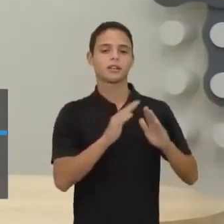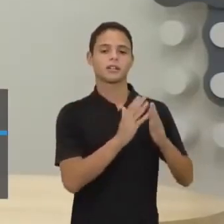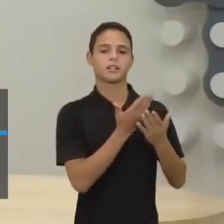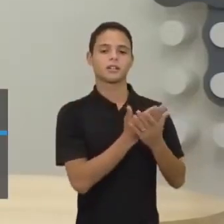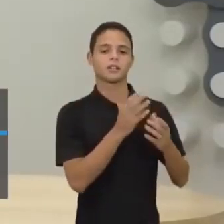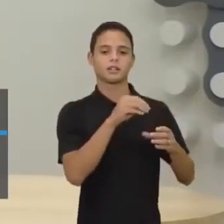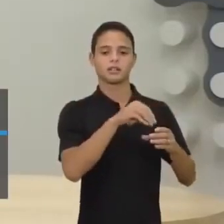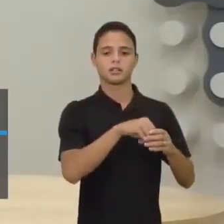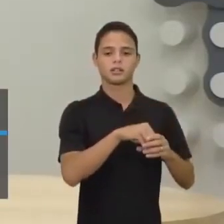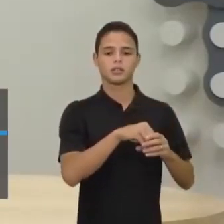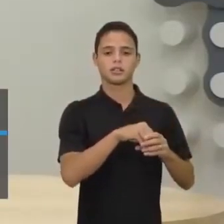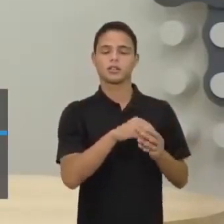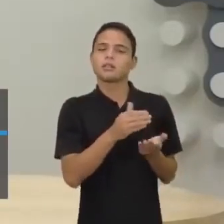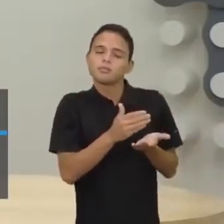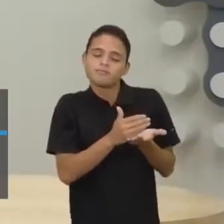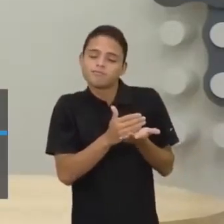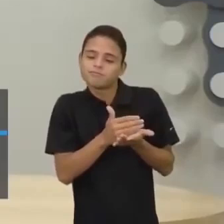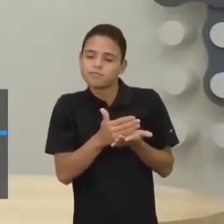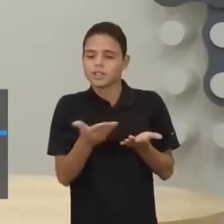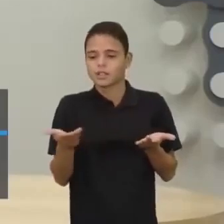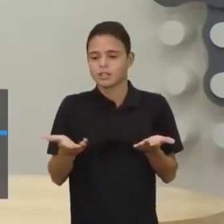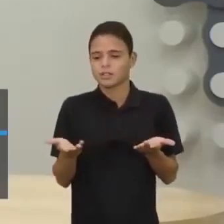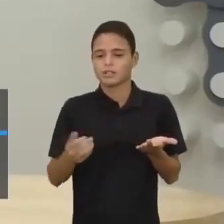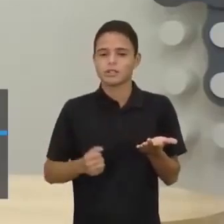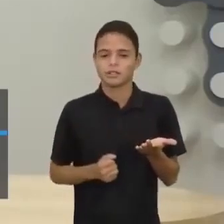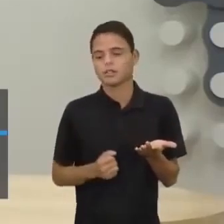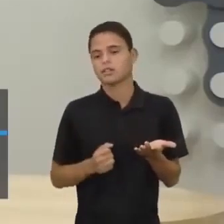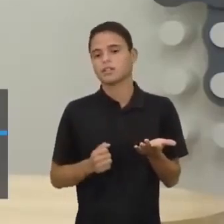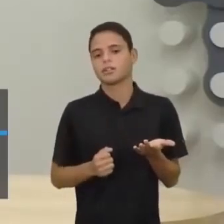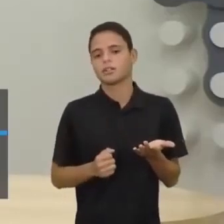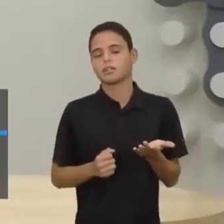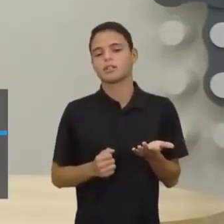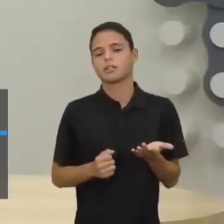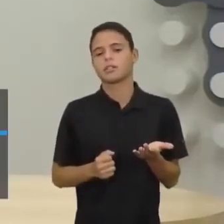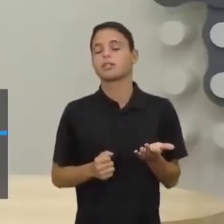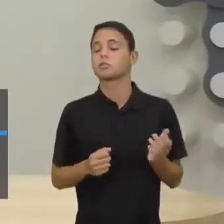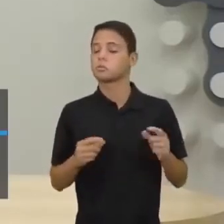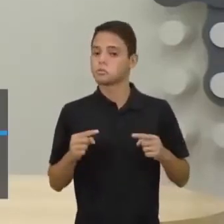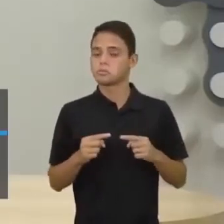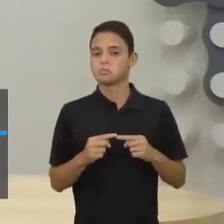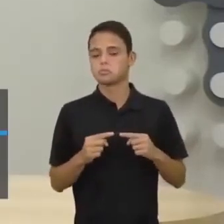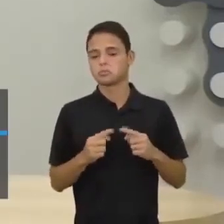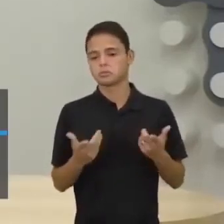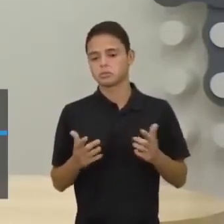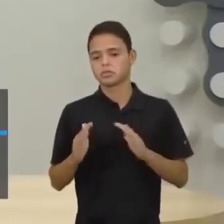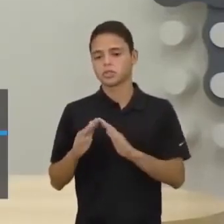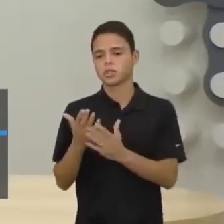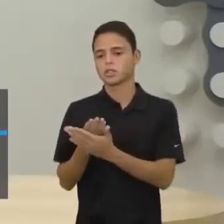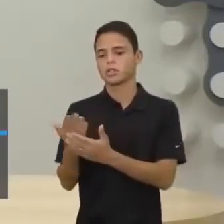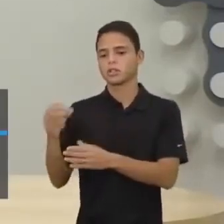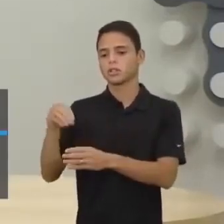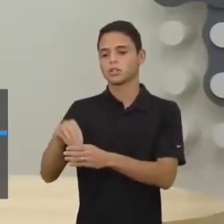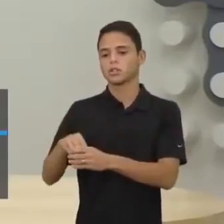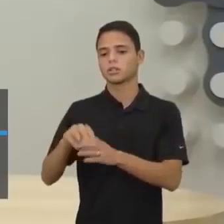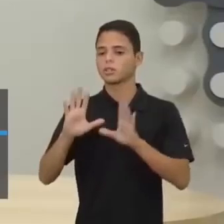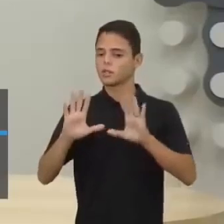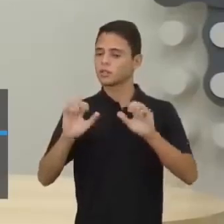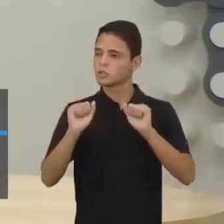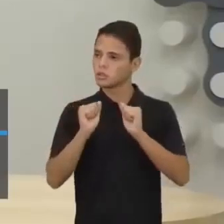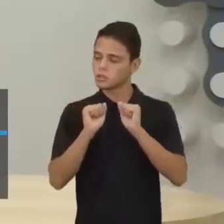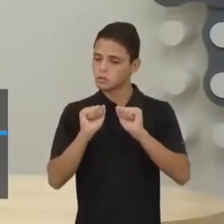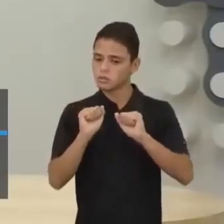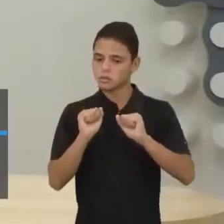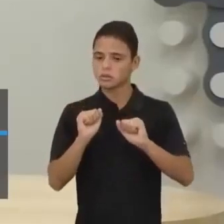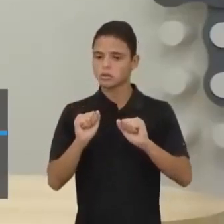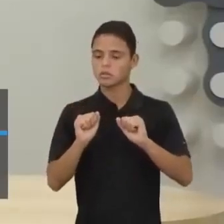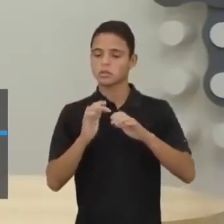que está ainda no micro, né? Só atingindo aí a parcela, que já é muita coisa dentro da escola, mas que pode aí ser